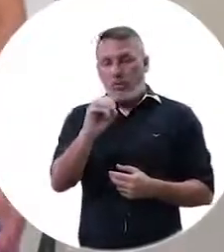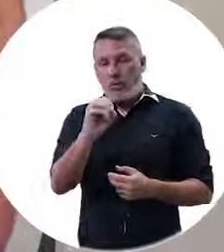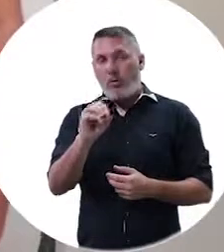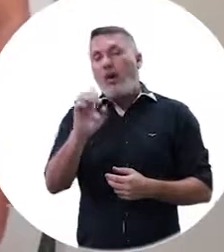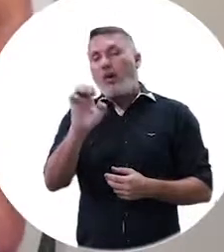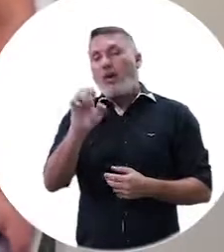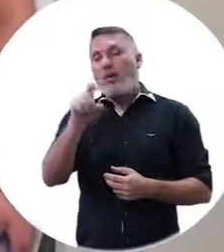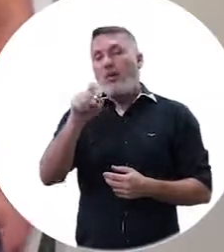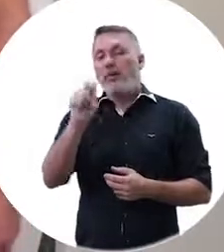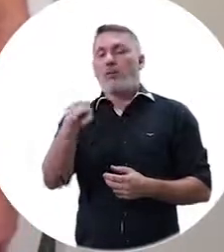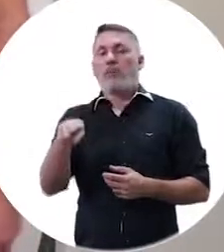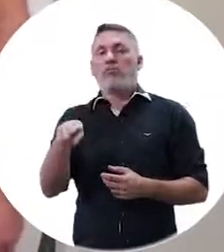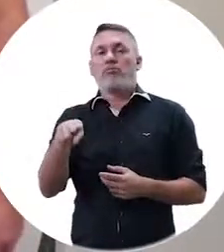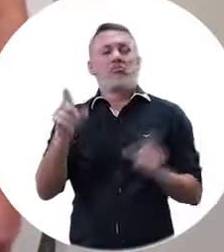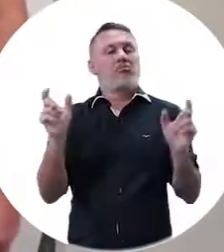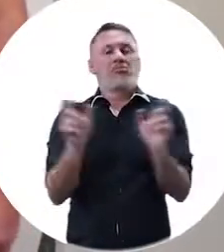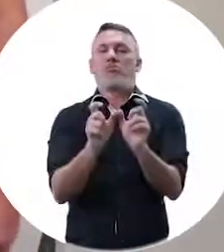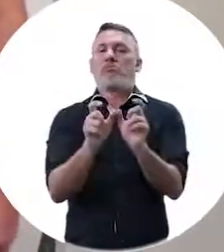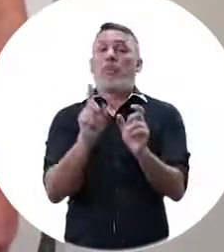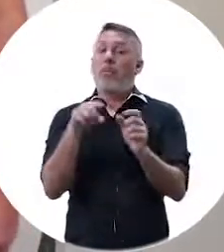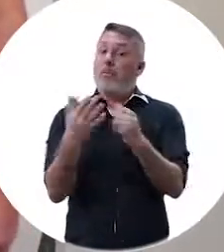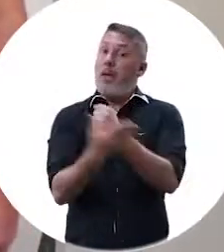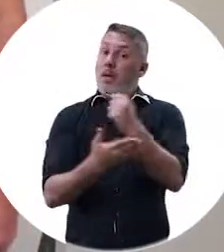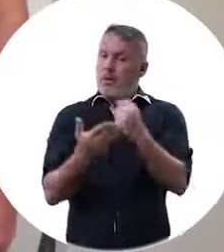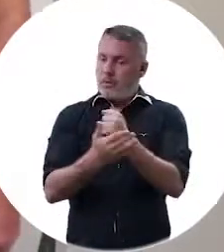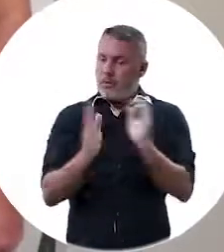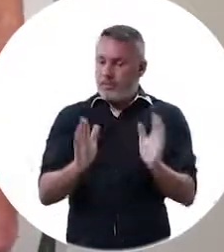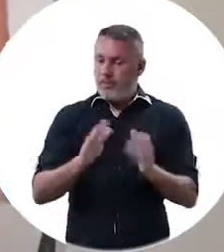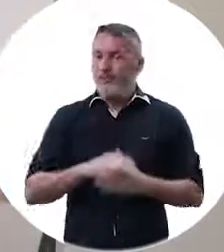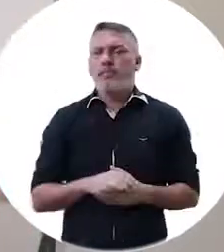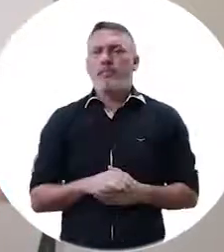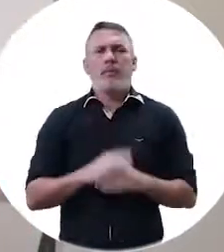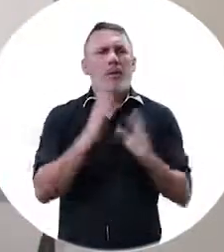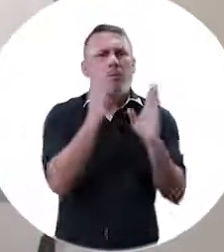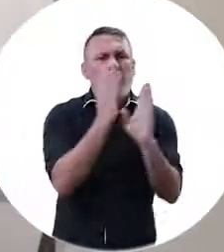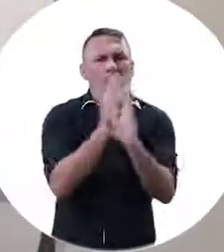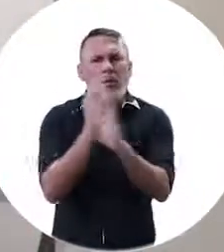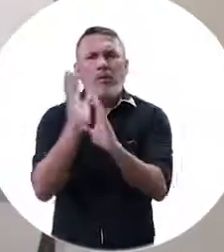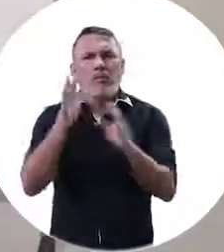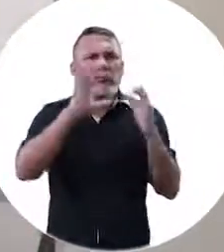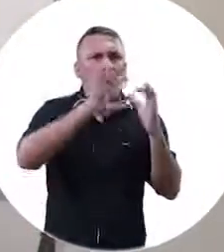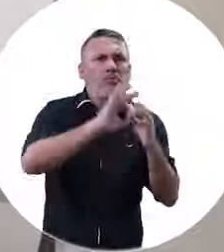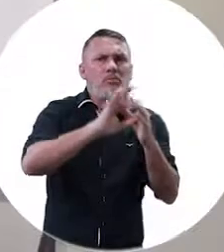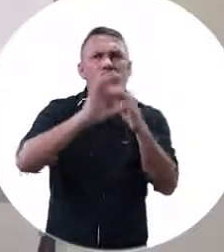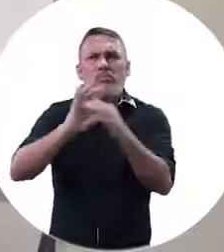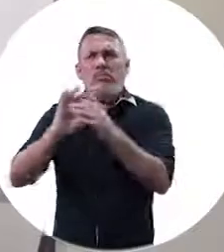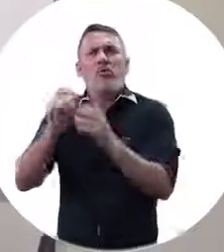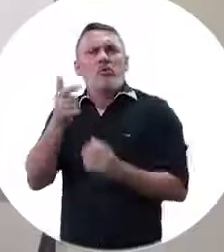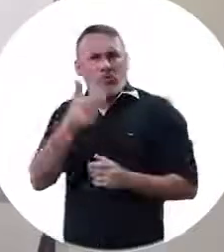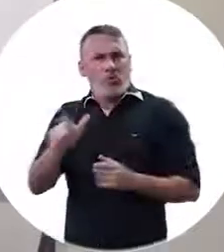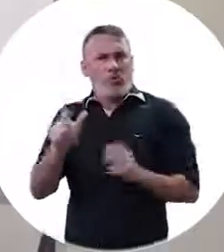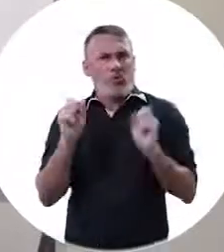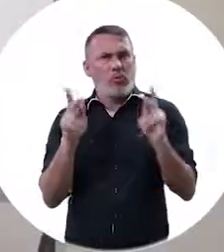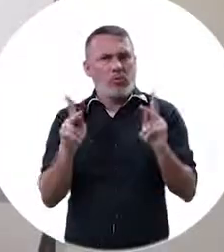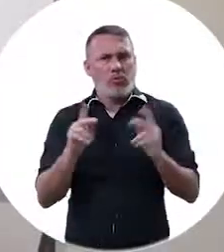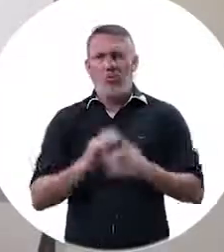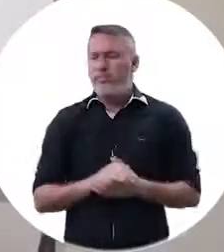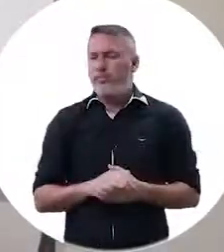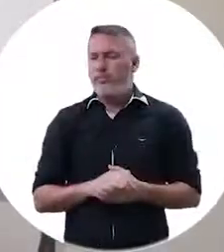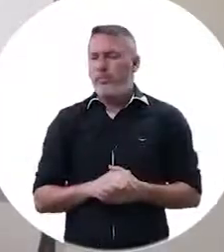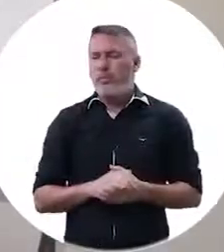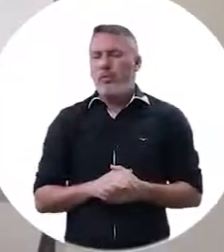2-metilhexano. Ok? Nomenclatura básica de hidrocarbonetos. Identifiquei minha cadeia principal, a linear de